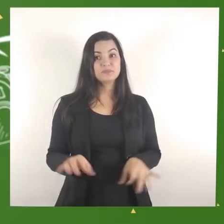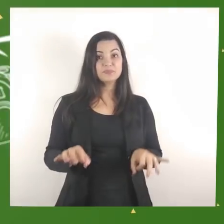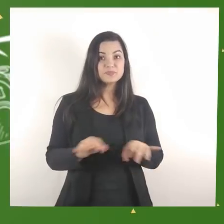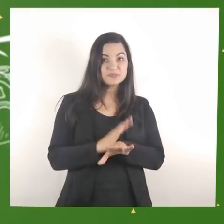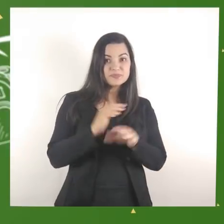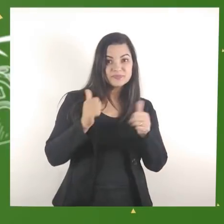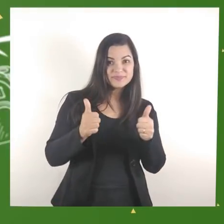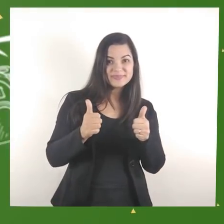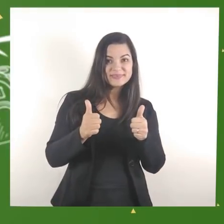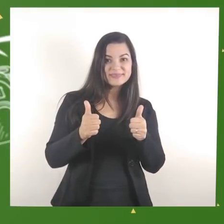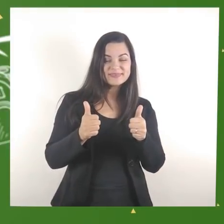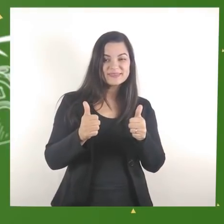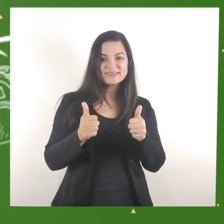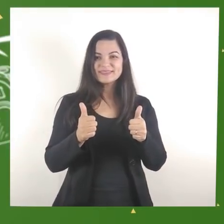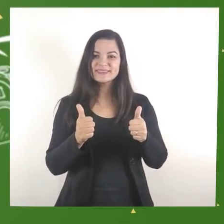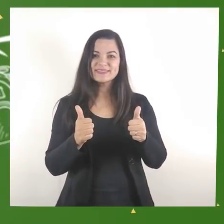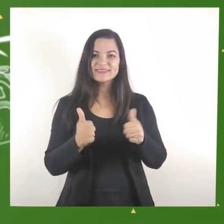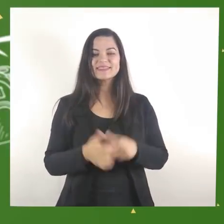Marcaram?